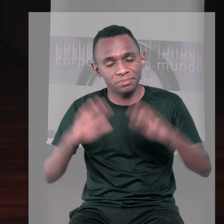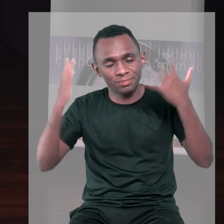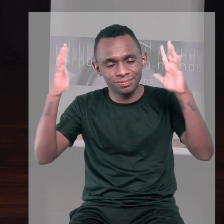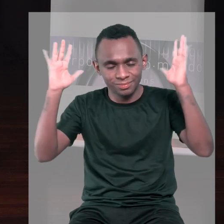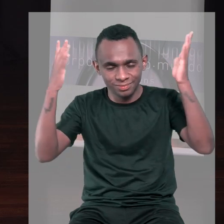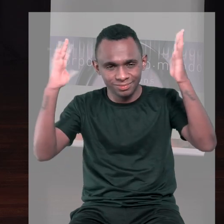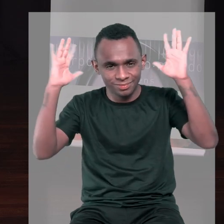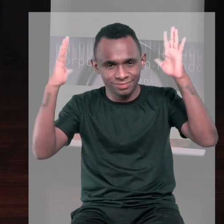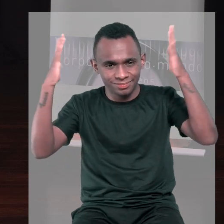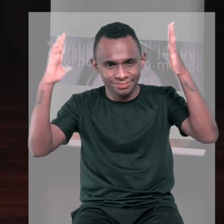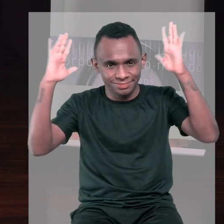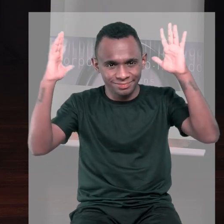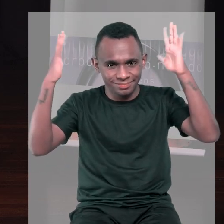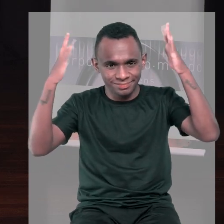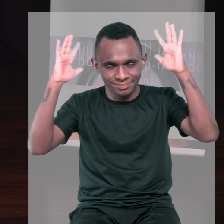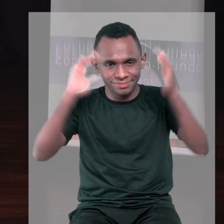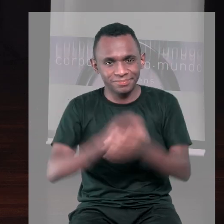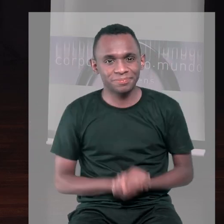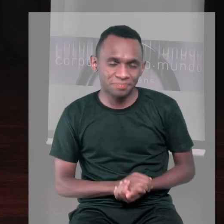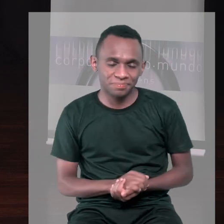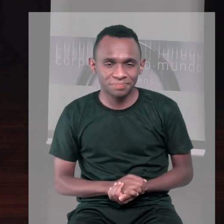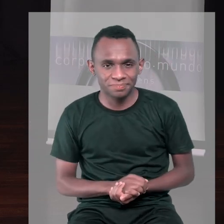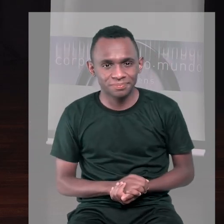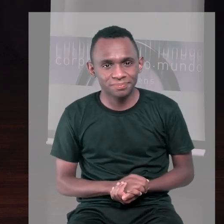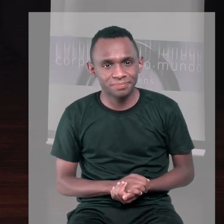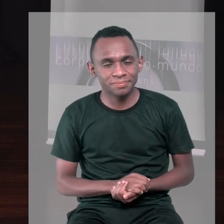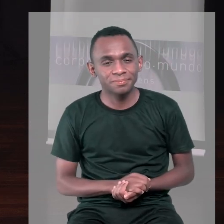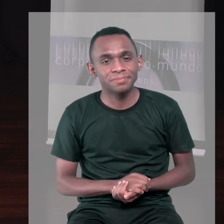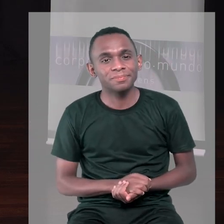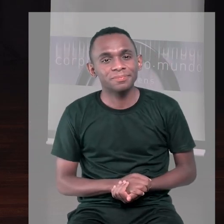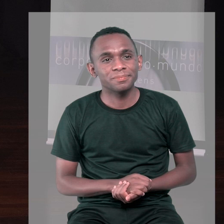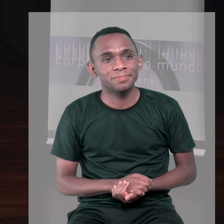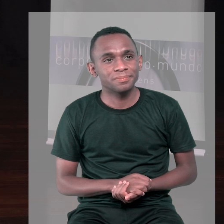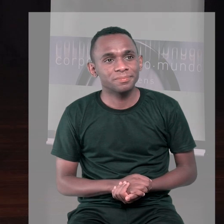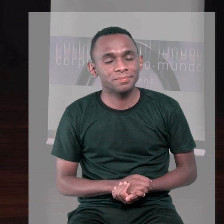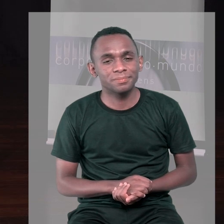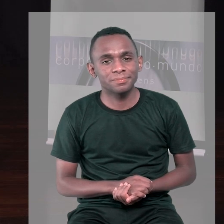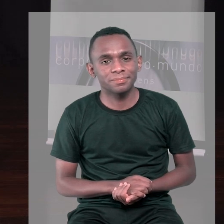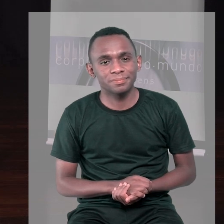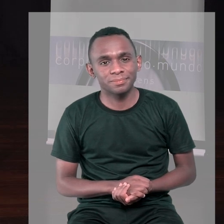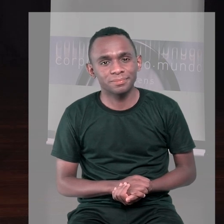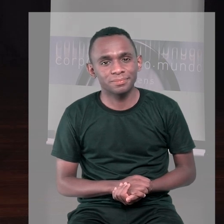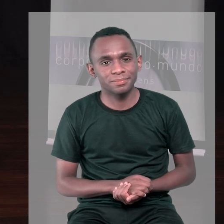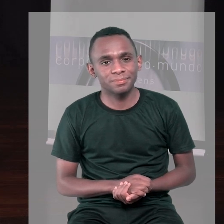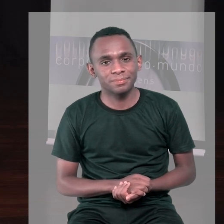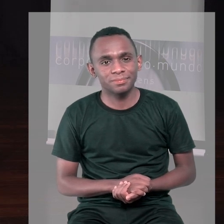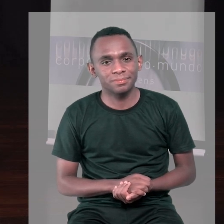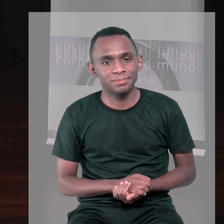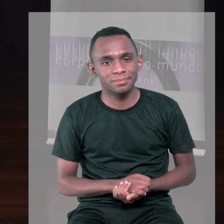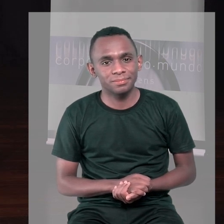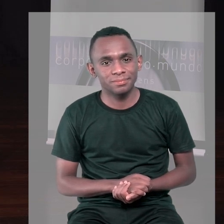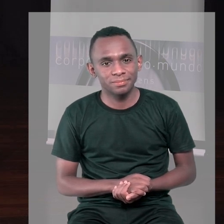barba. Ele usa um óculos de hastes pretas. É um grande prazer integrar o